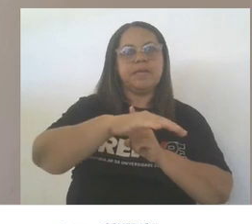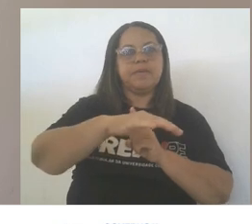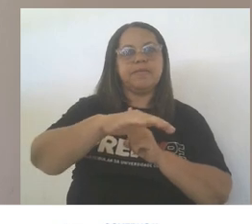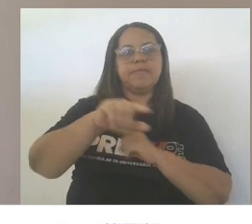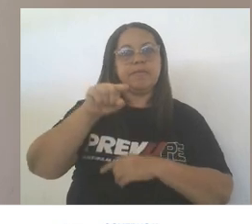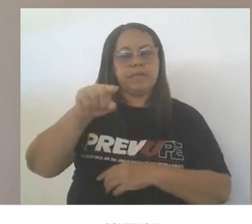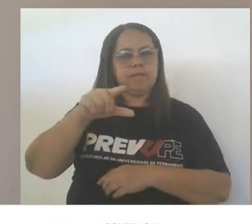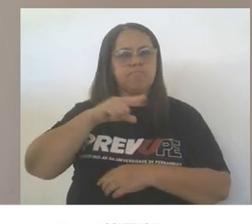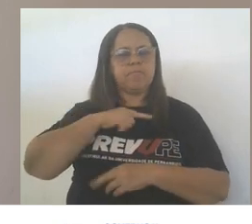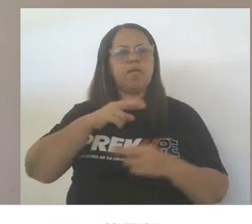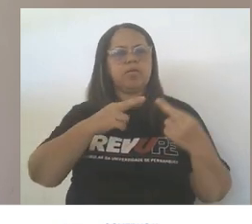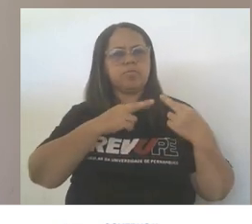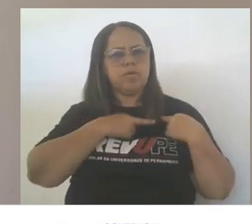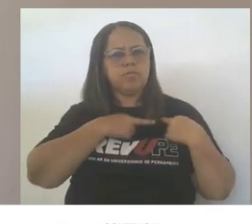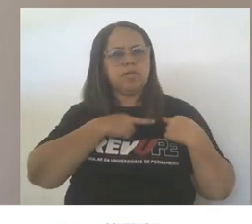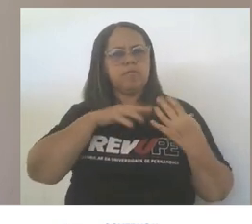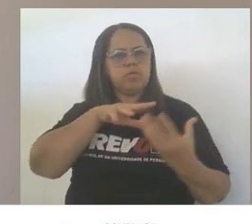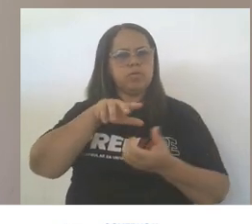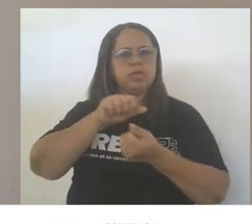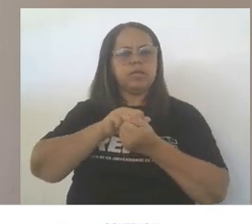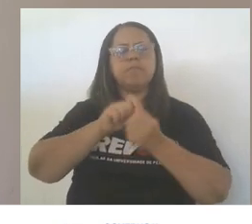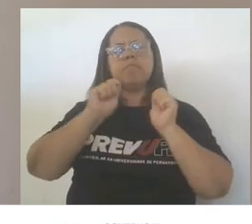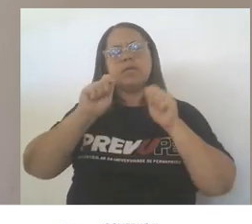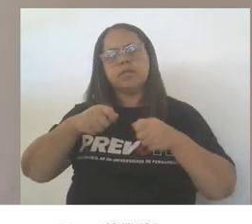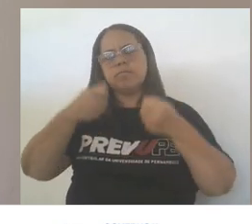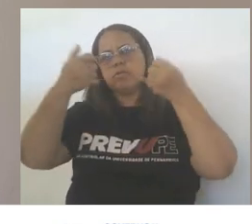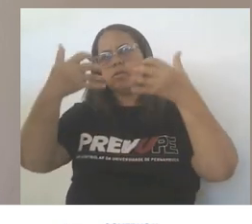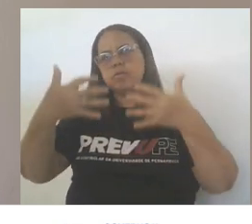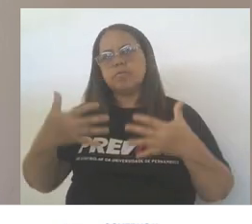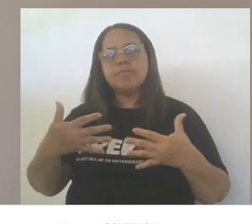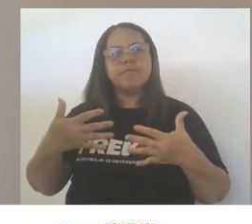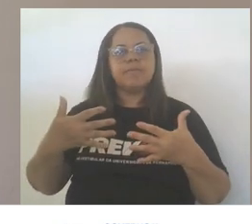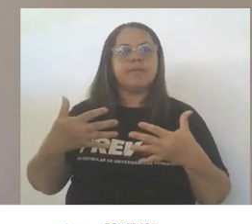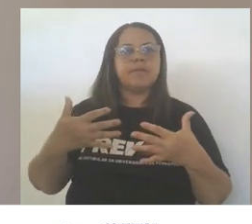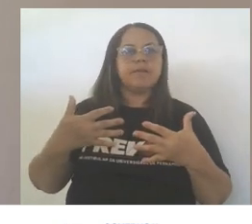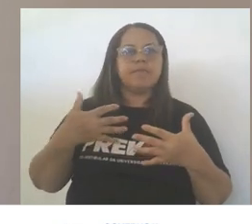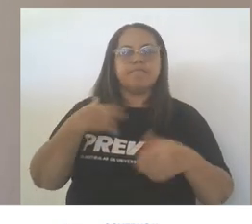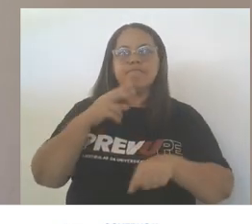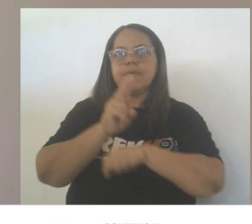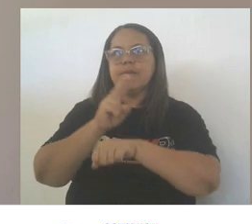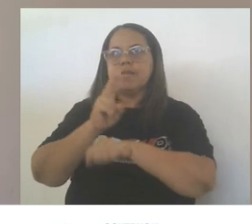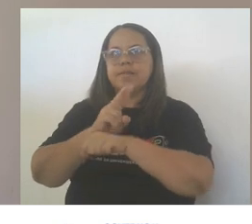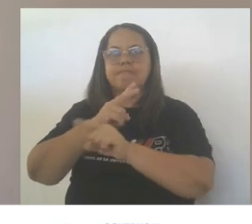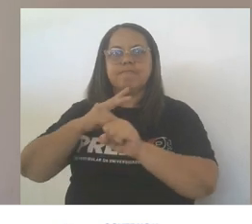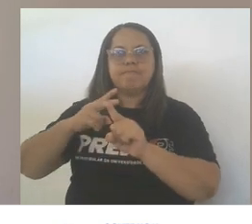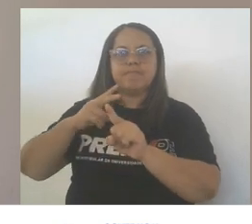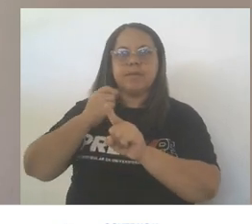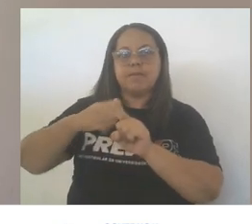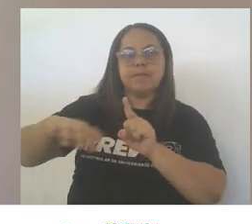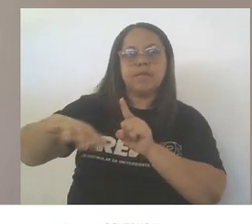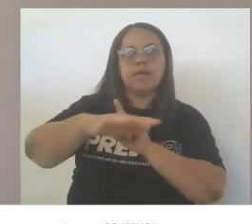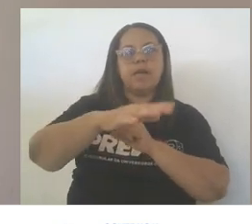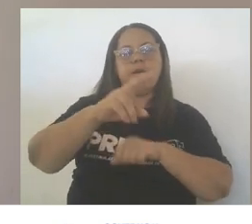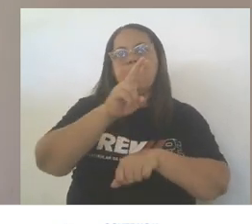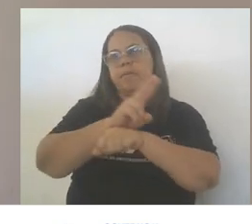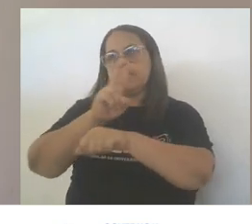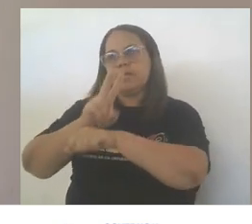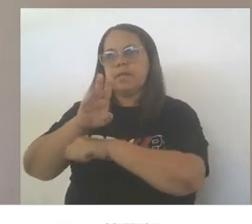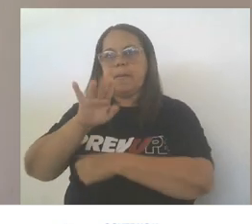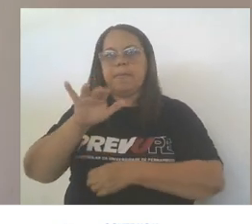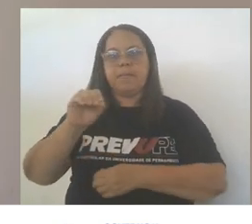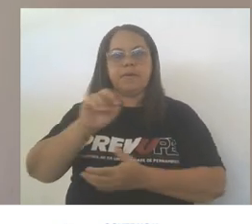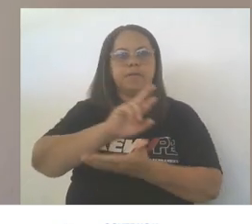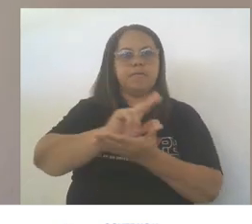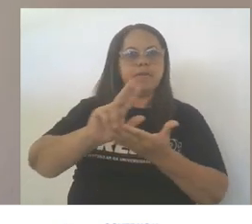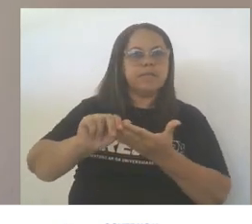forma responsável e sustentável, podemos desempenhar um papel ativo na preservação do meio ambiente, ajudando a proteger a biodiversidade,